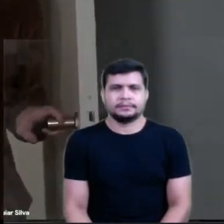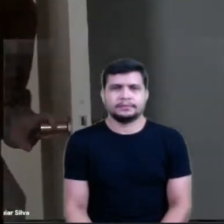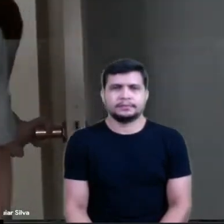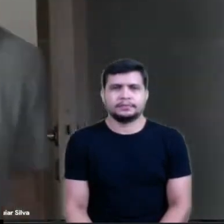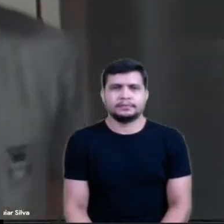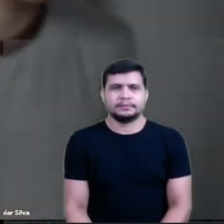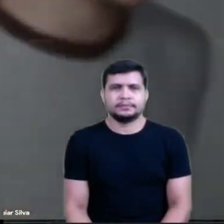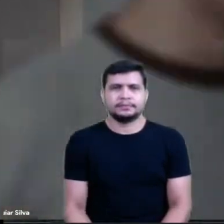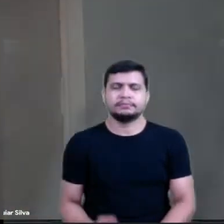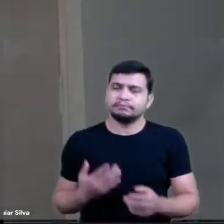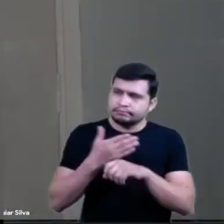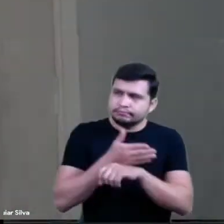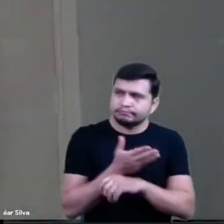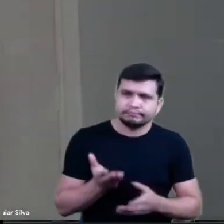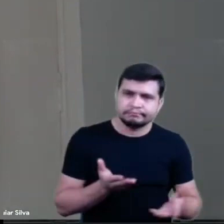Entra.